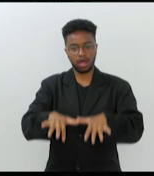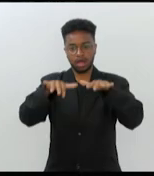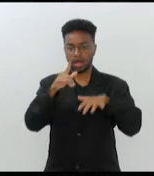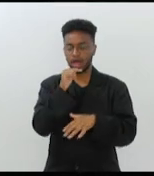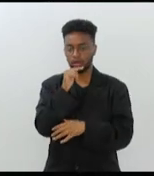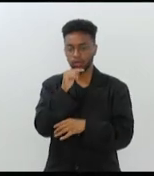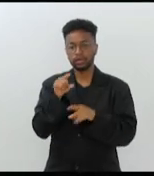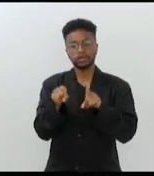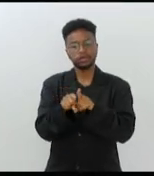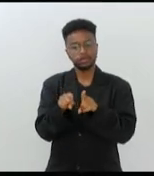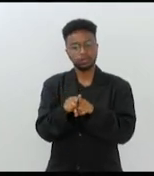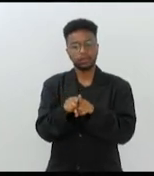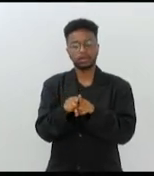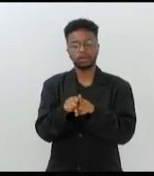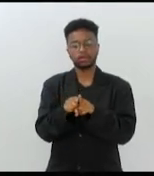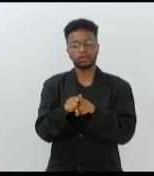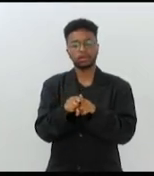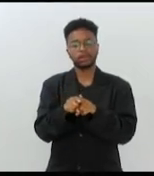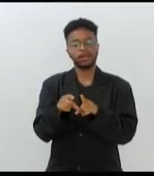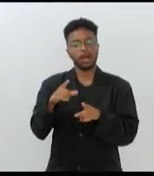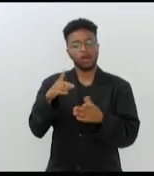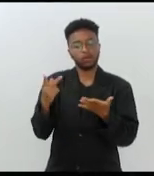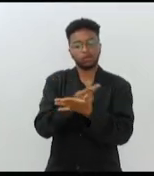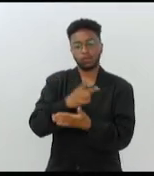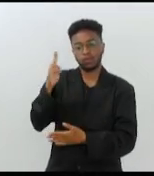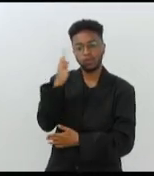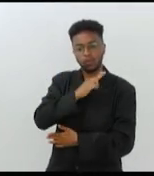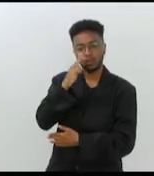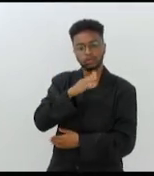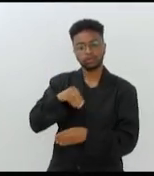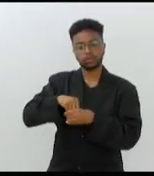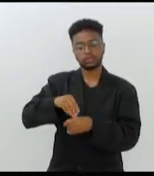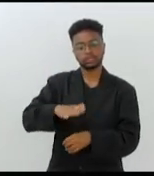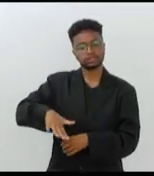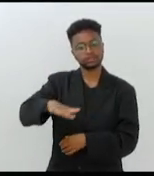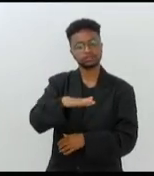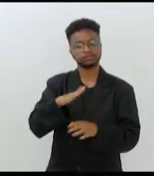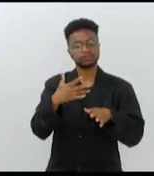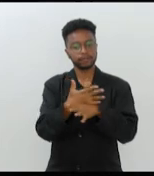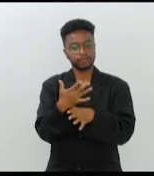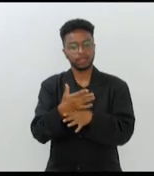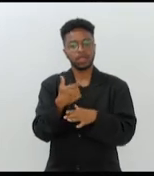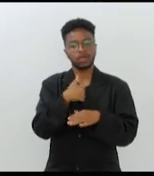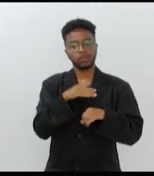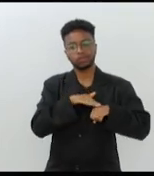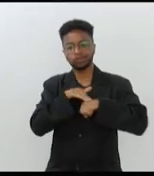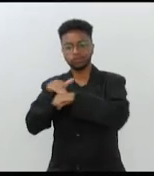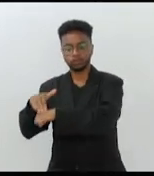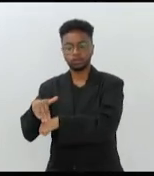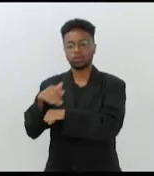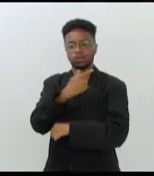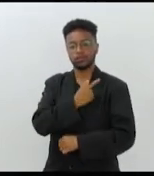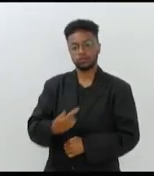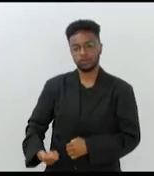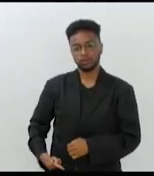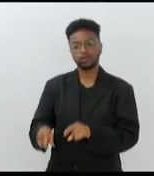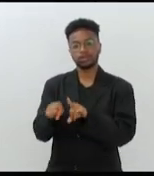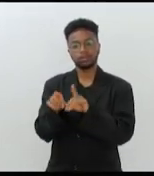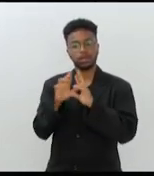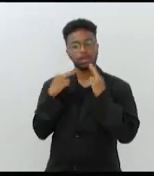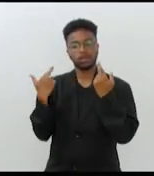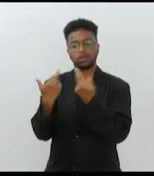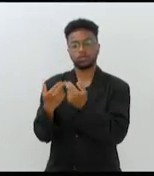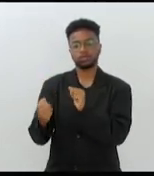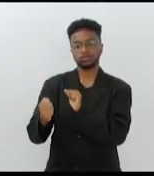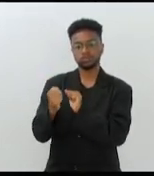levaram a decretação da situação de emergência, também fui até o gabinete do governador, tive uma audiência com